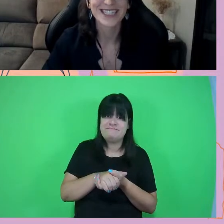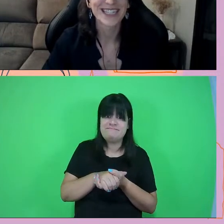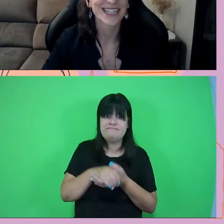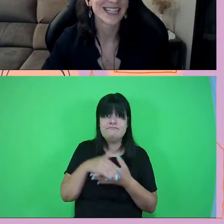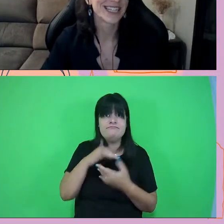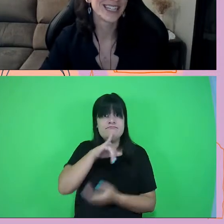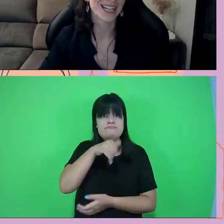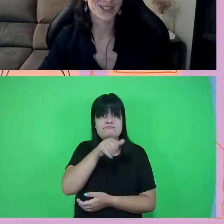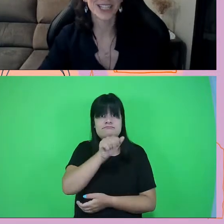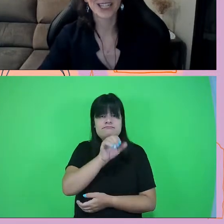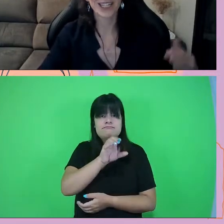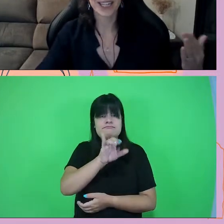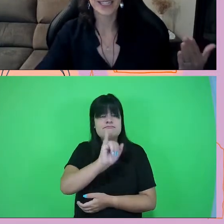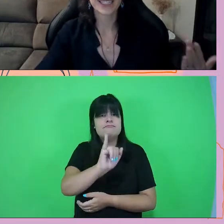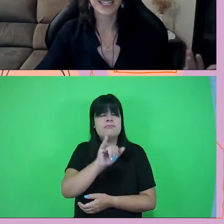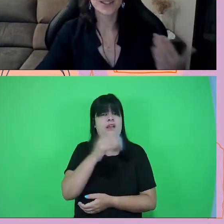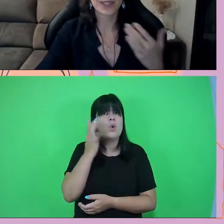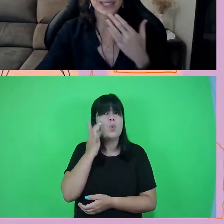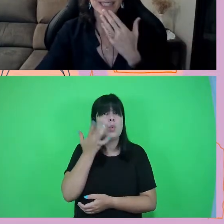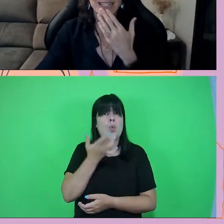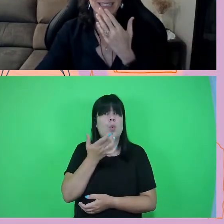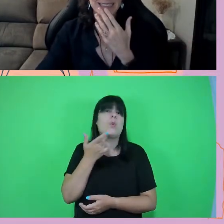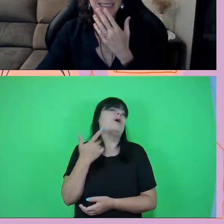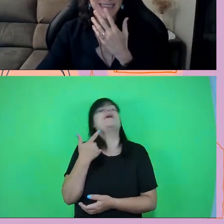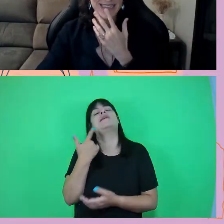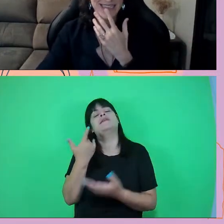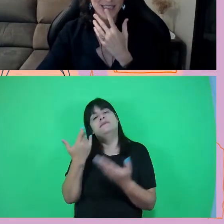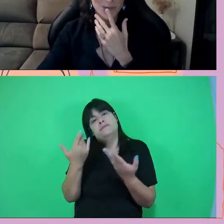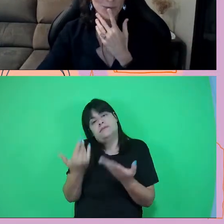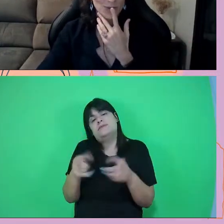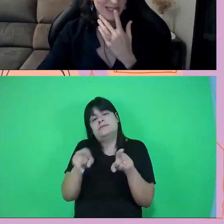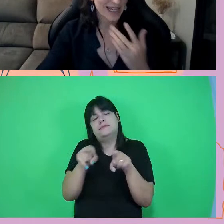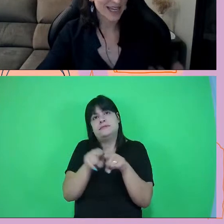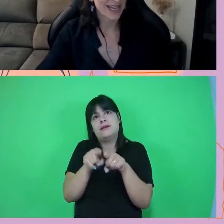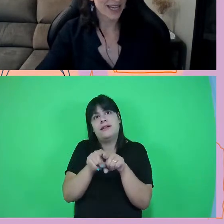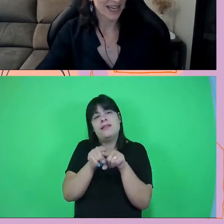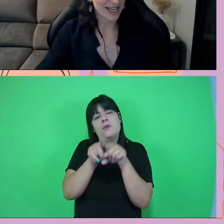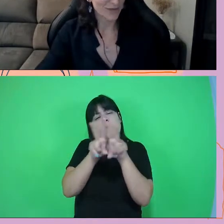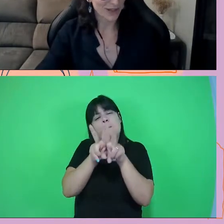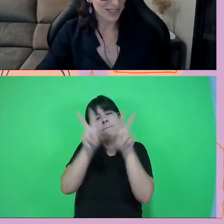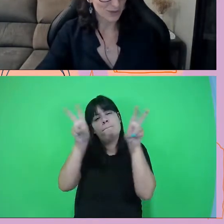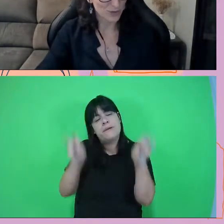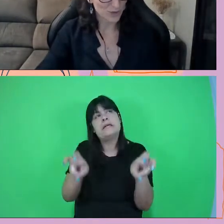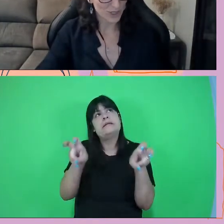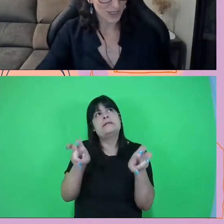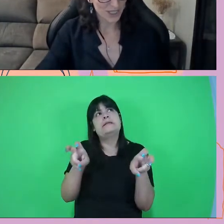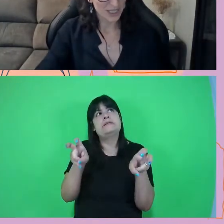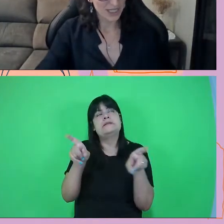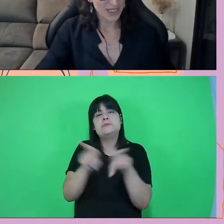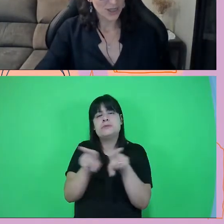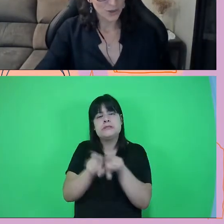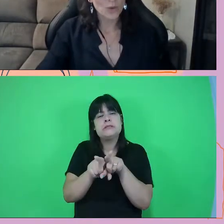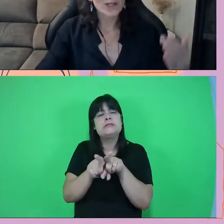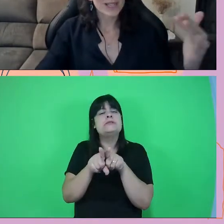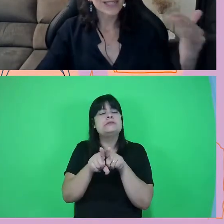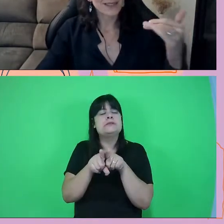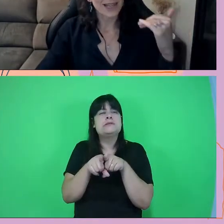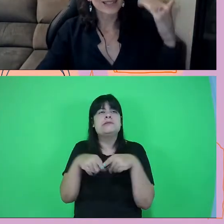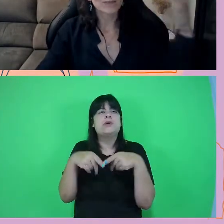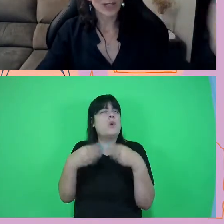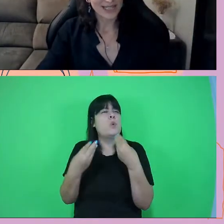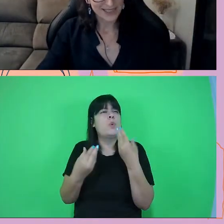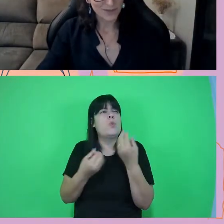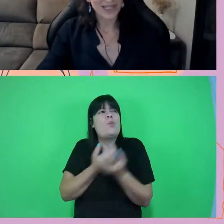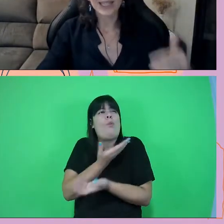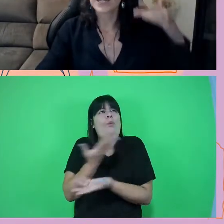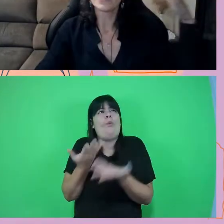Jaci, e acho que seguindo assim, né, nesse assunto, até falando do quanto é isso, né?